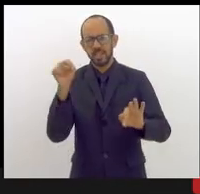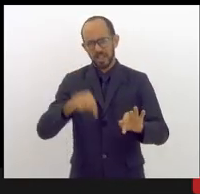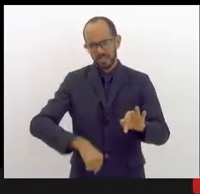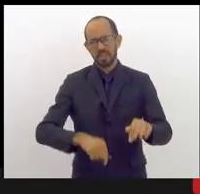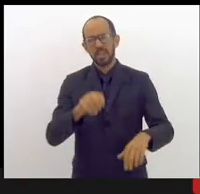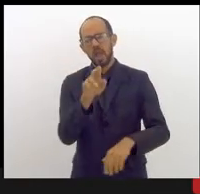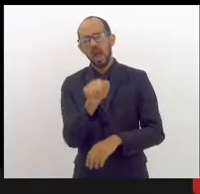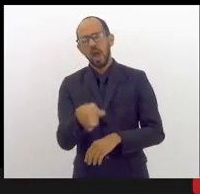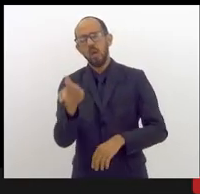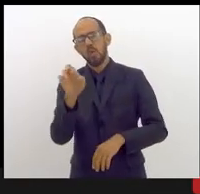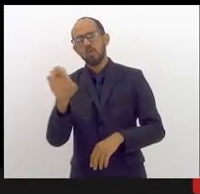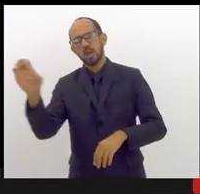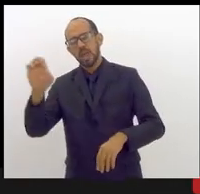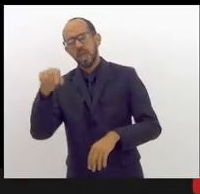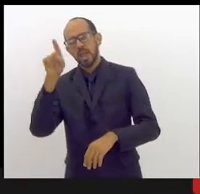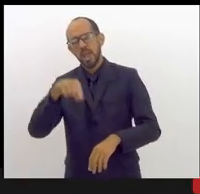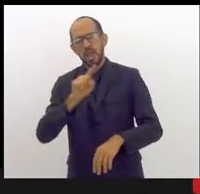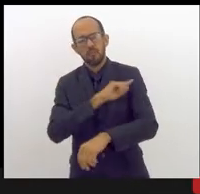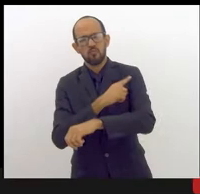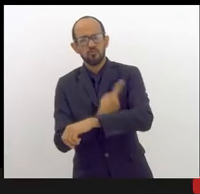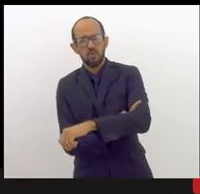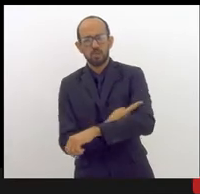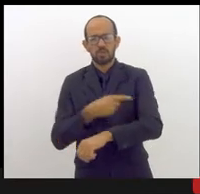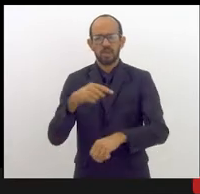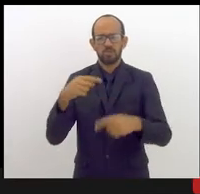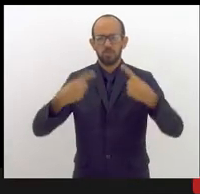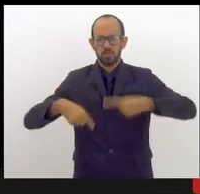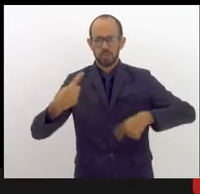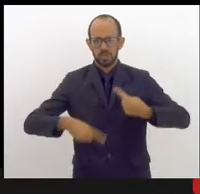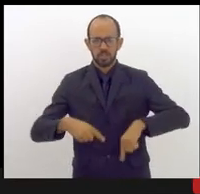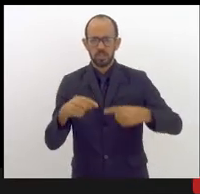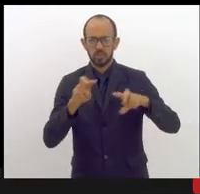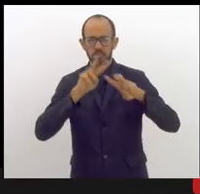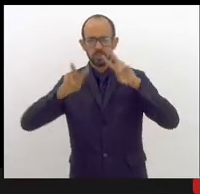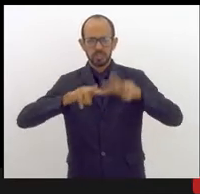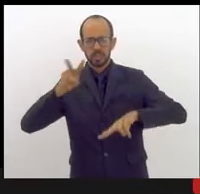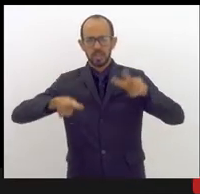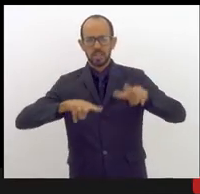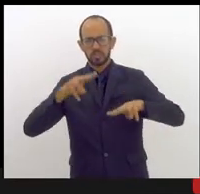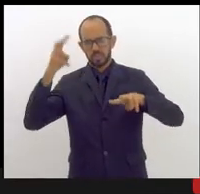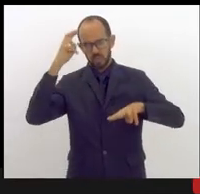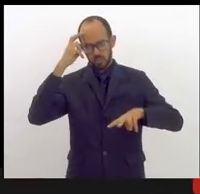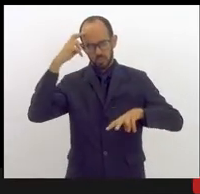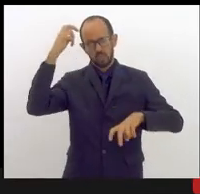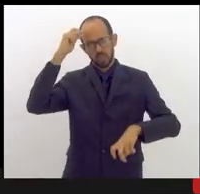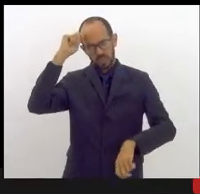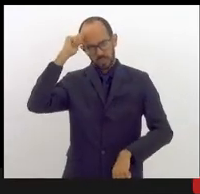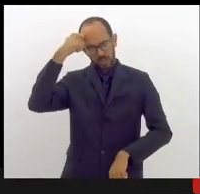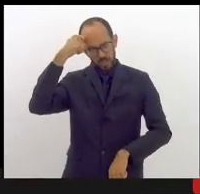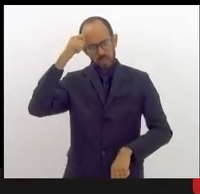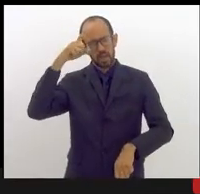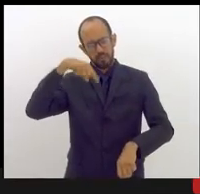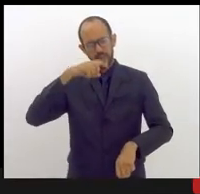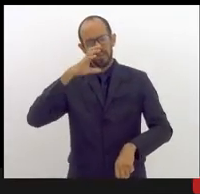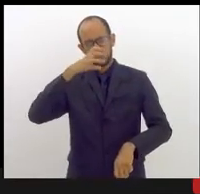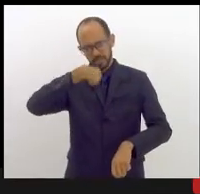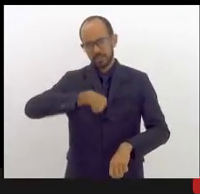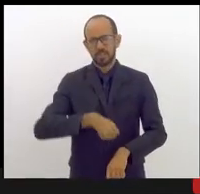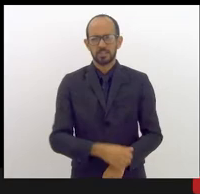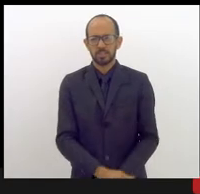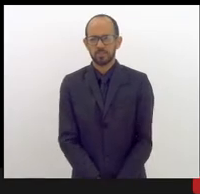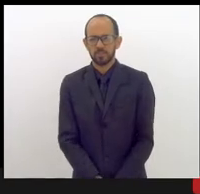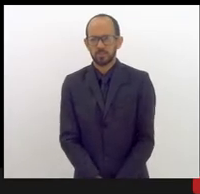é força política a ureia visibilidade da cultura Negra auê é resistente